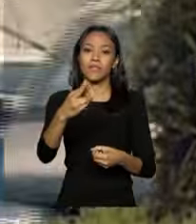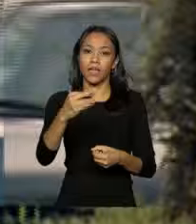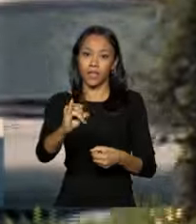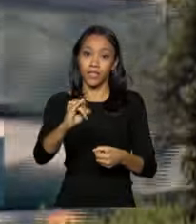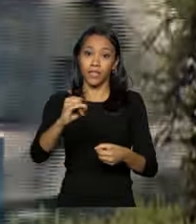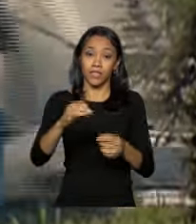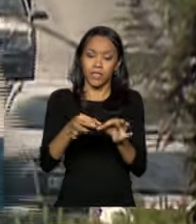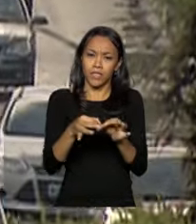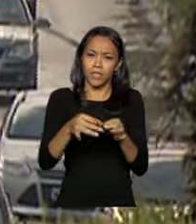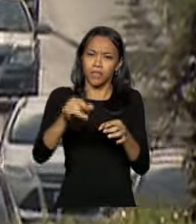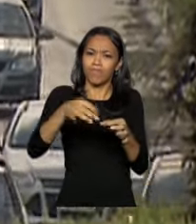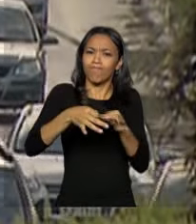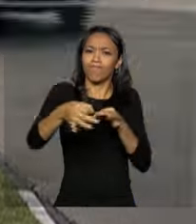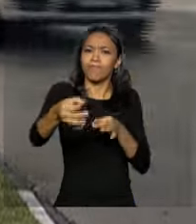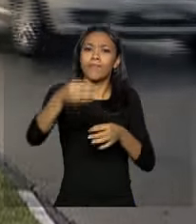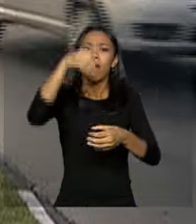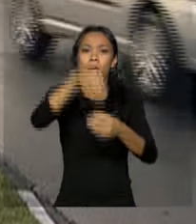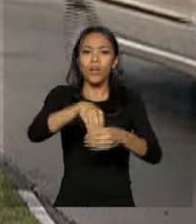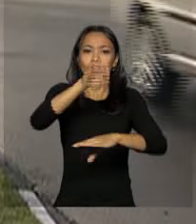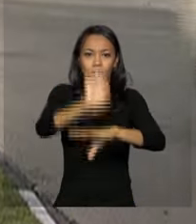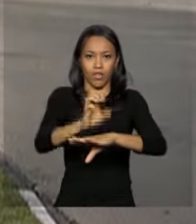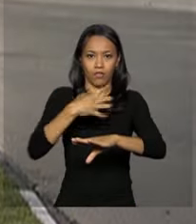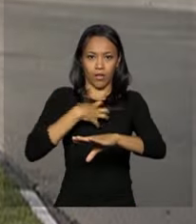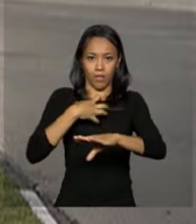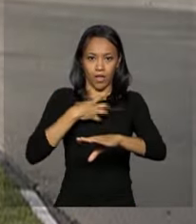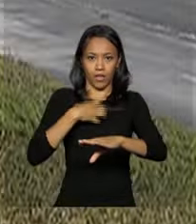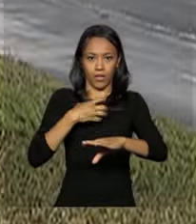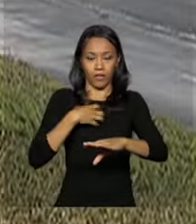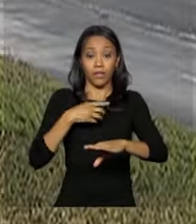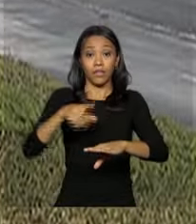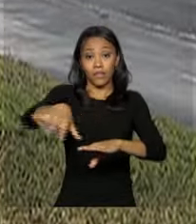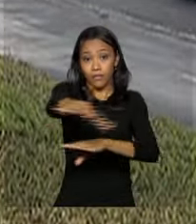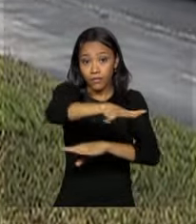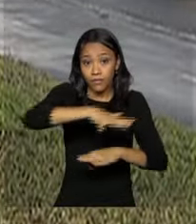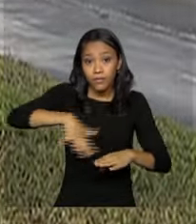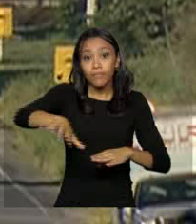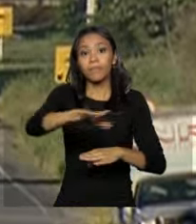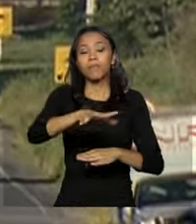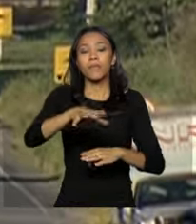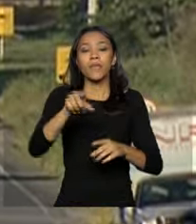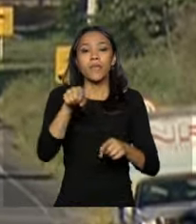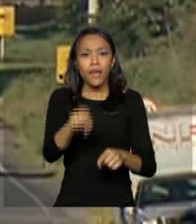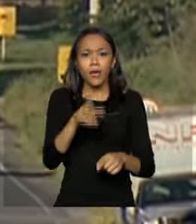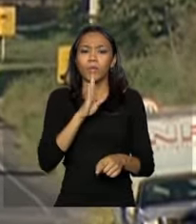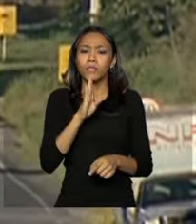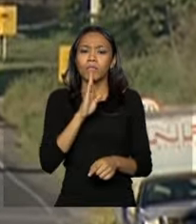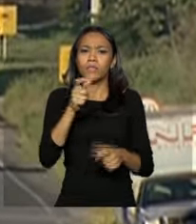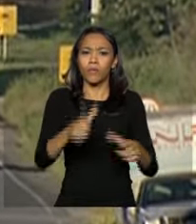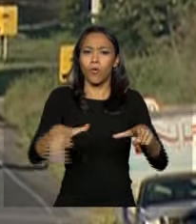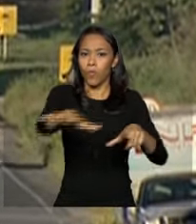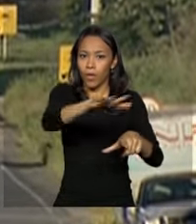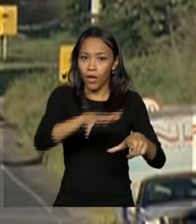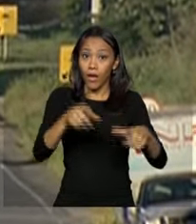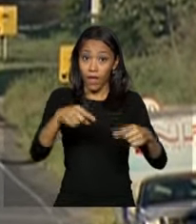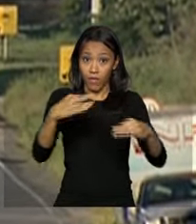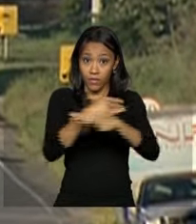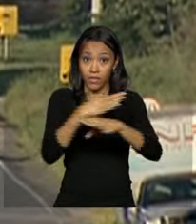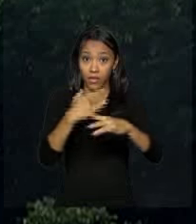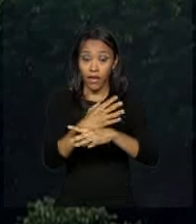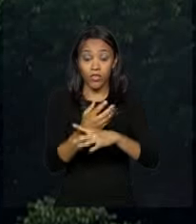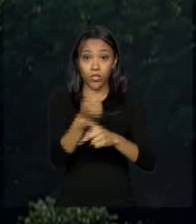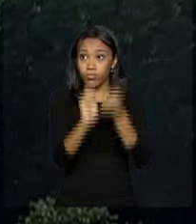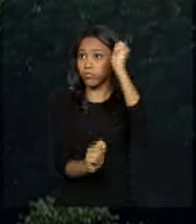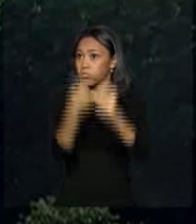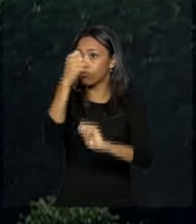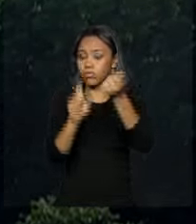Salvador. O município tem pouco mais de 280 mil habitantes, segundo o IBGE, e é conhecido na região como cidade industrial.